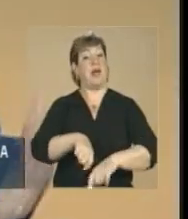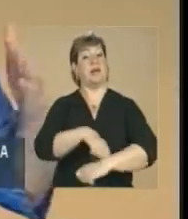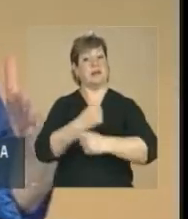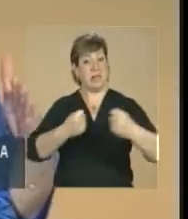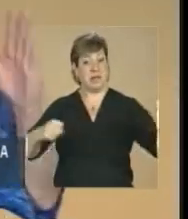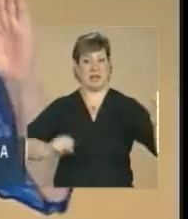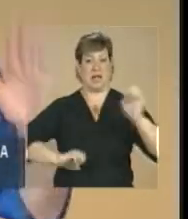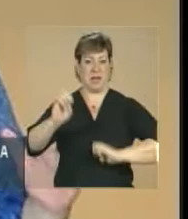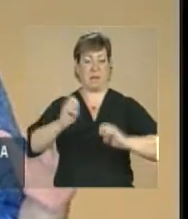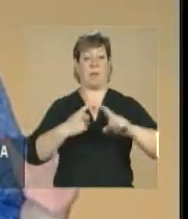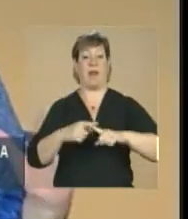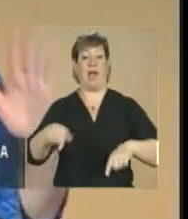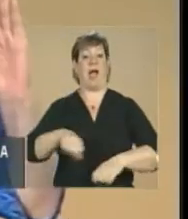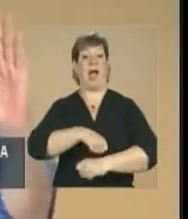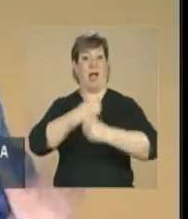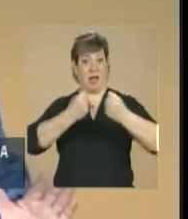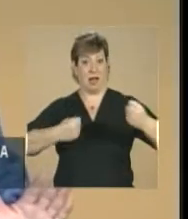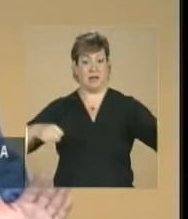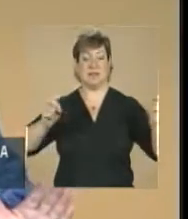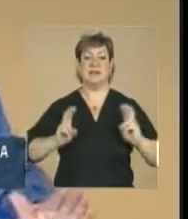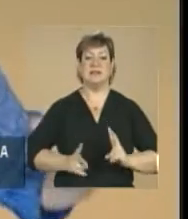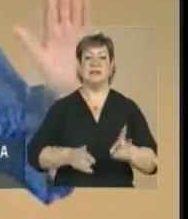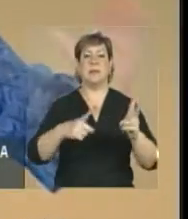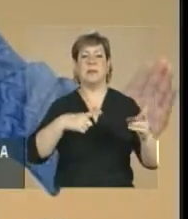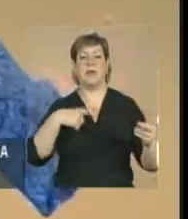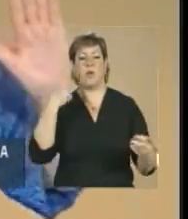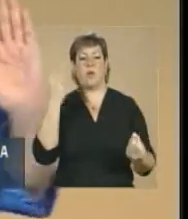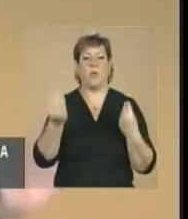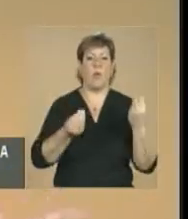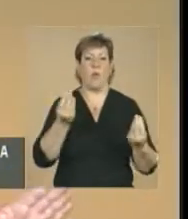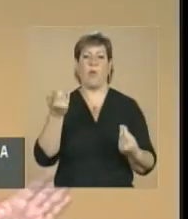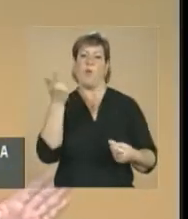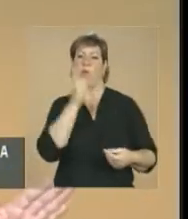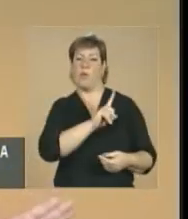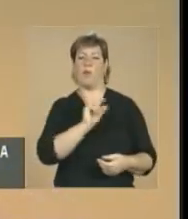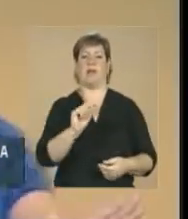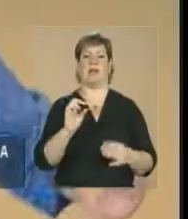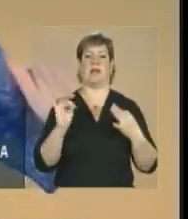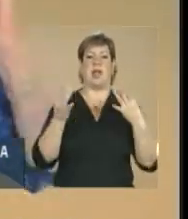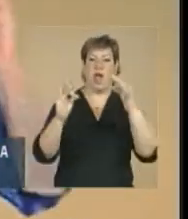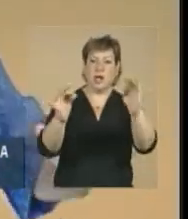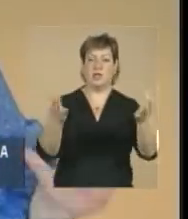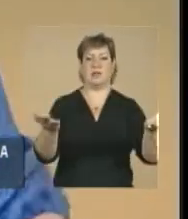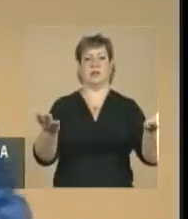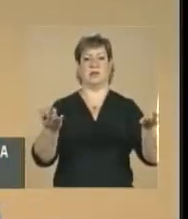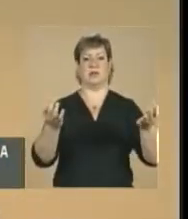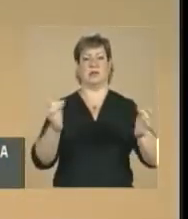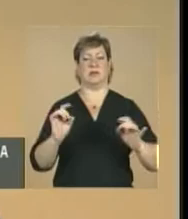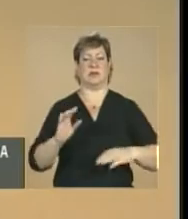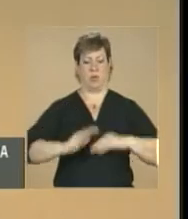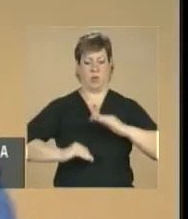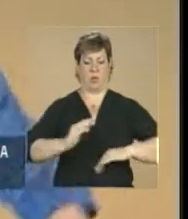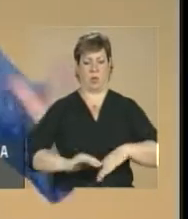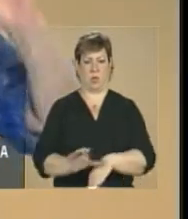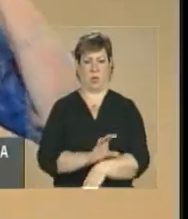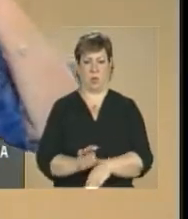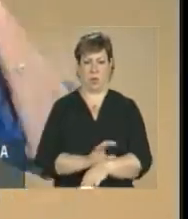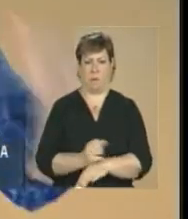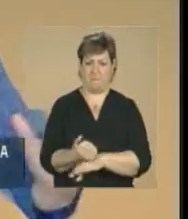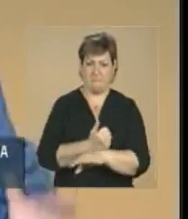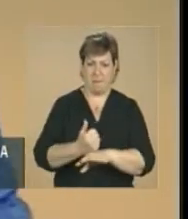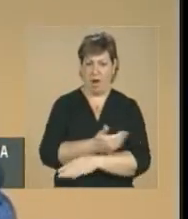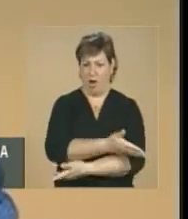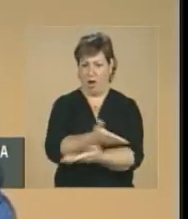país. Porque a grande sempre tem um jeito de ter acesso à tecnologia, à qualificação profissional,